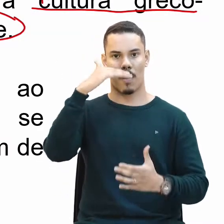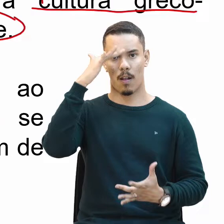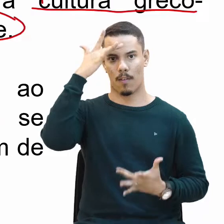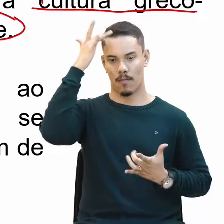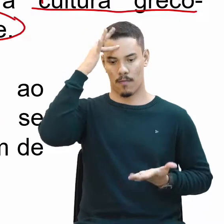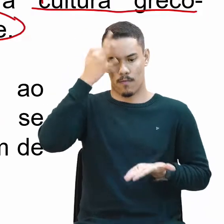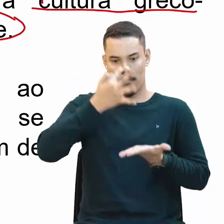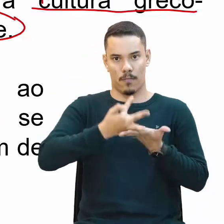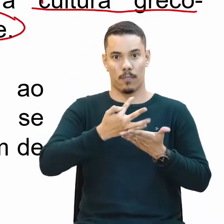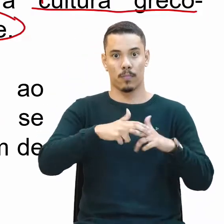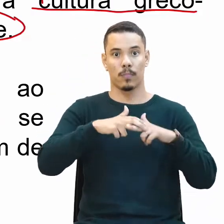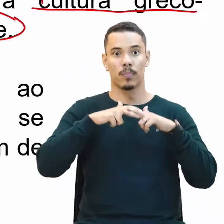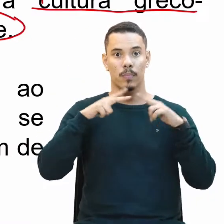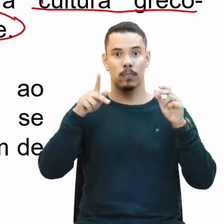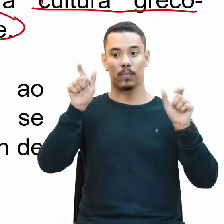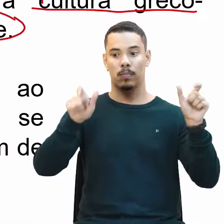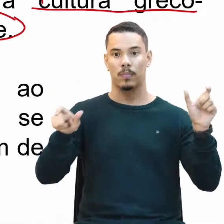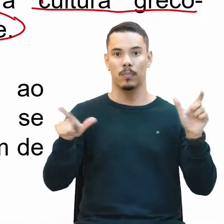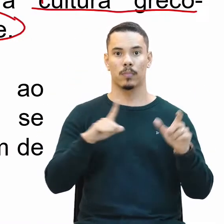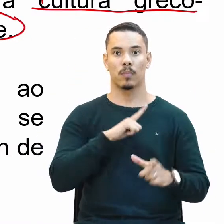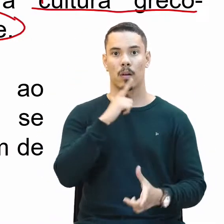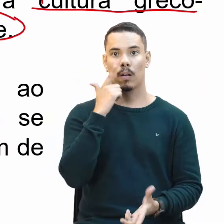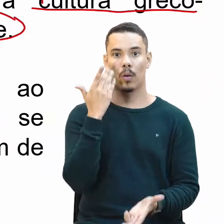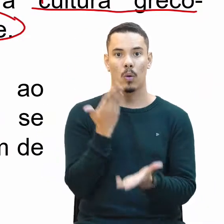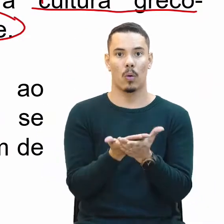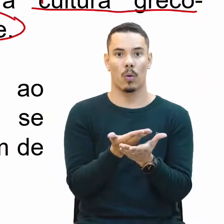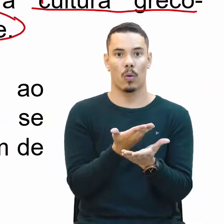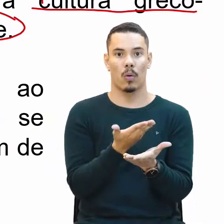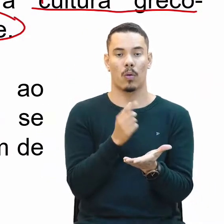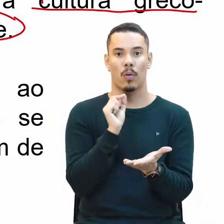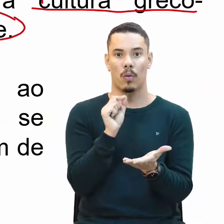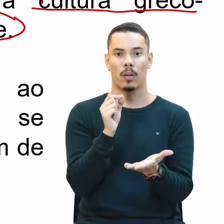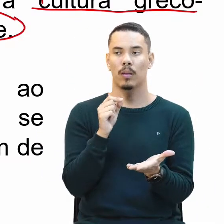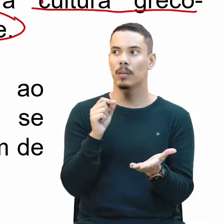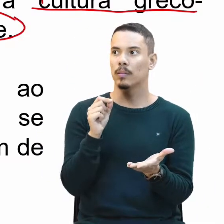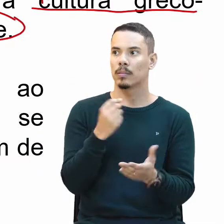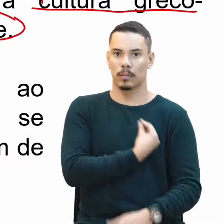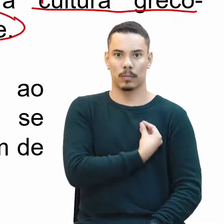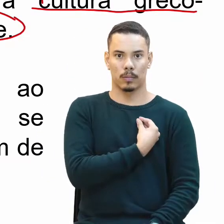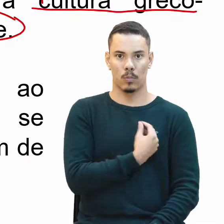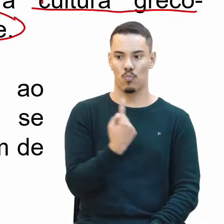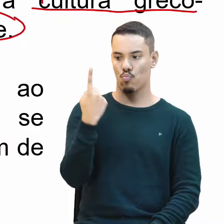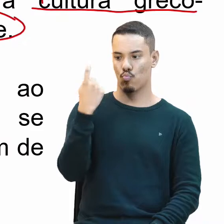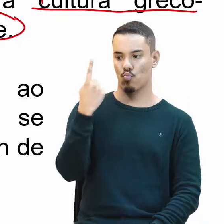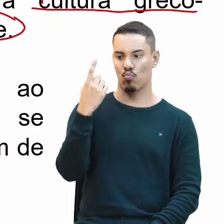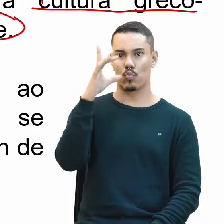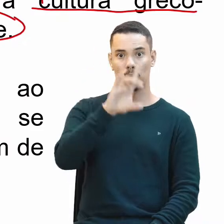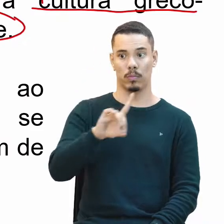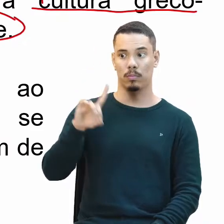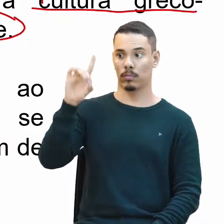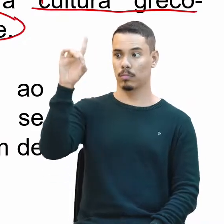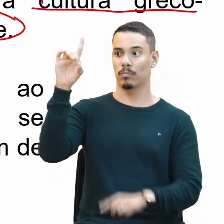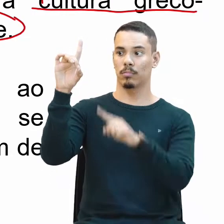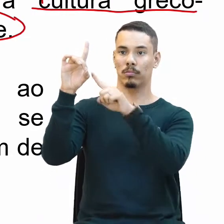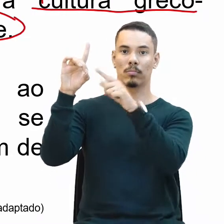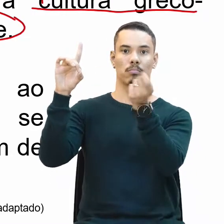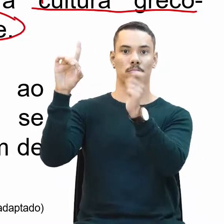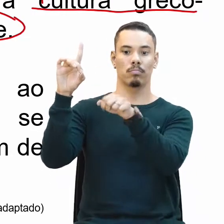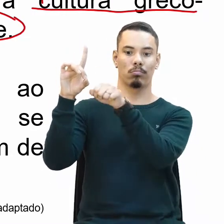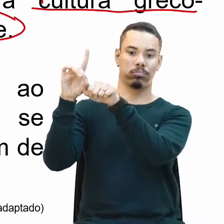as pessoas começaram a acreditar na existência de um único Deus, de tudo aquilo que Jesus